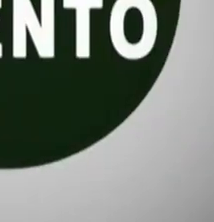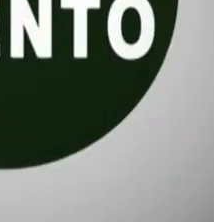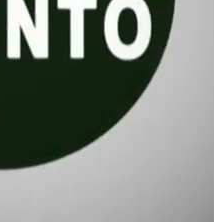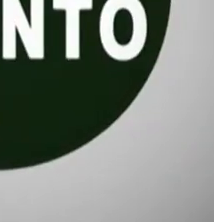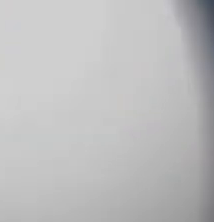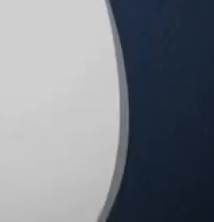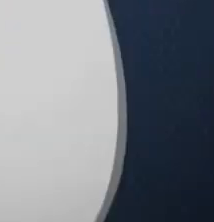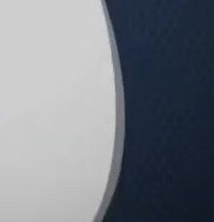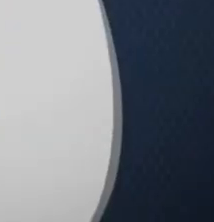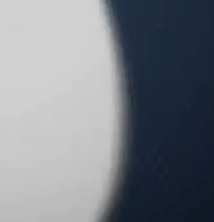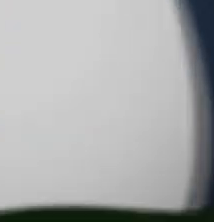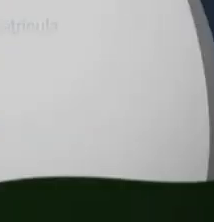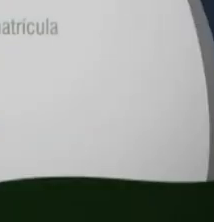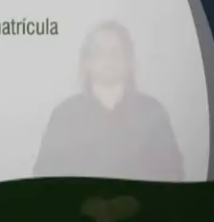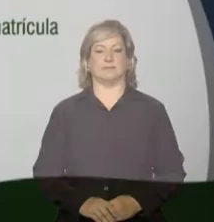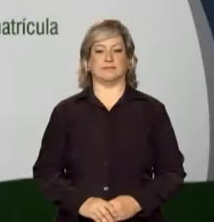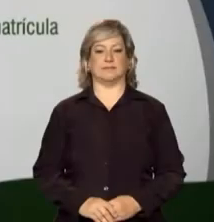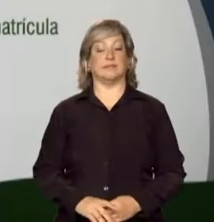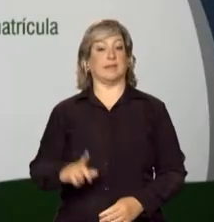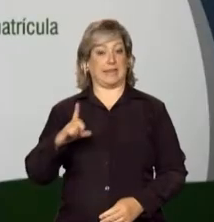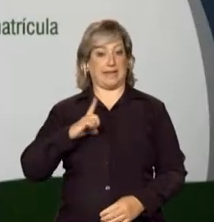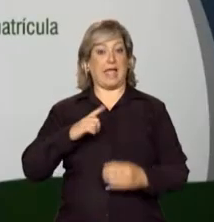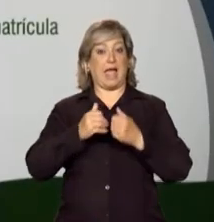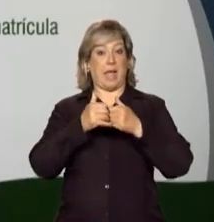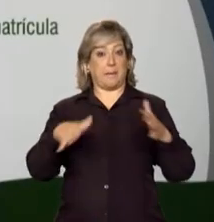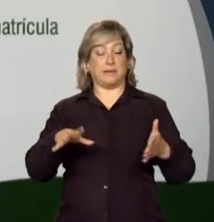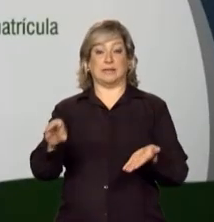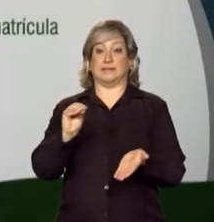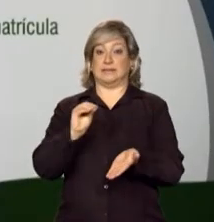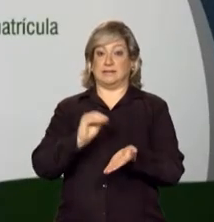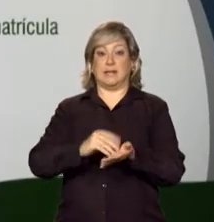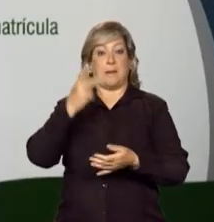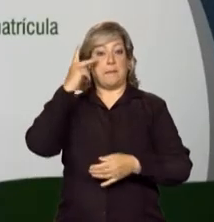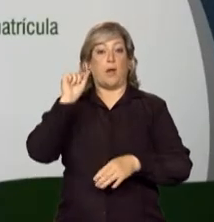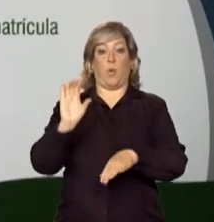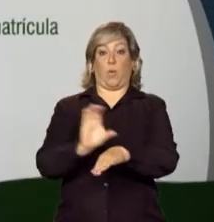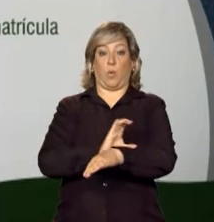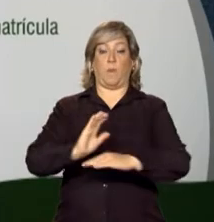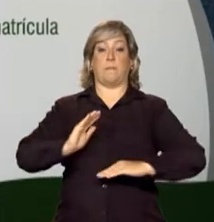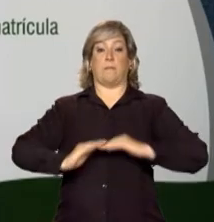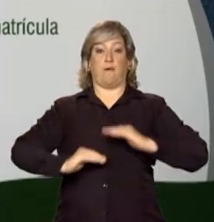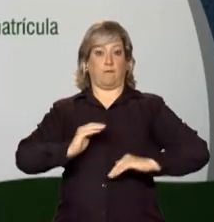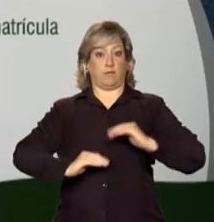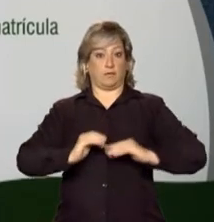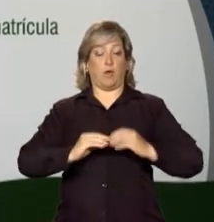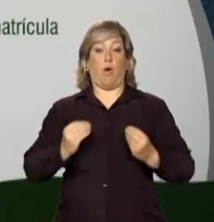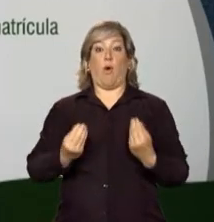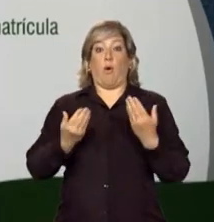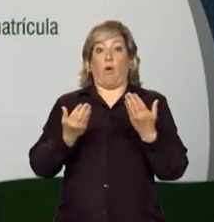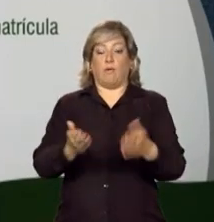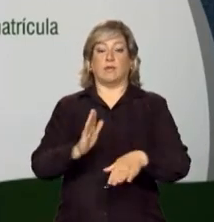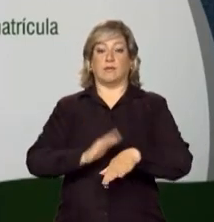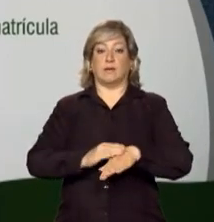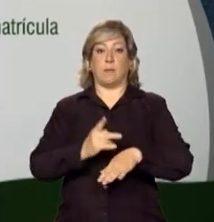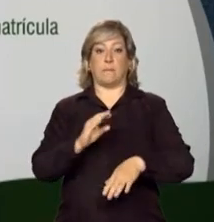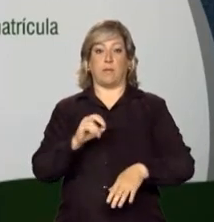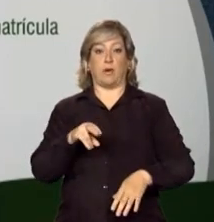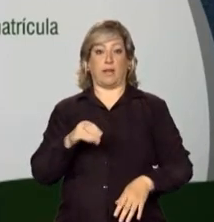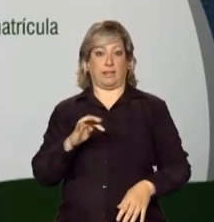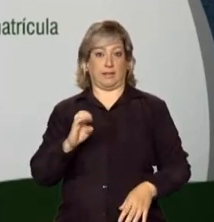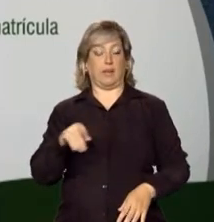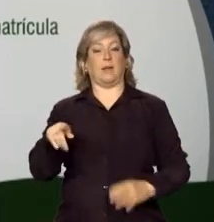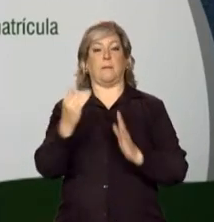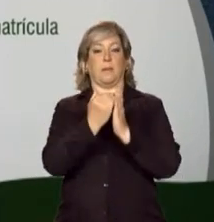já estão abertas as inscrições para os cursos profissionalizantes oferecidos pelo Pronatec